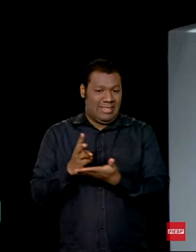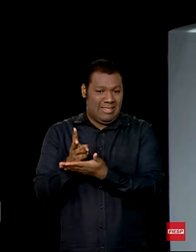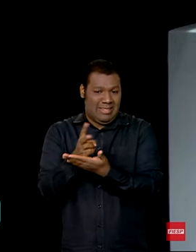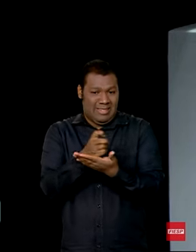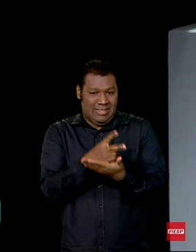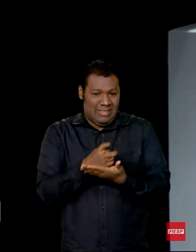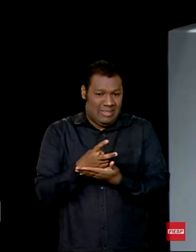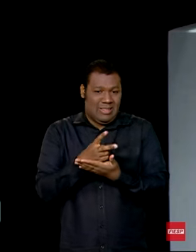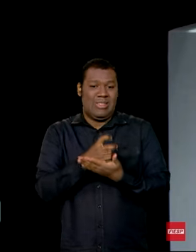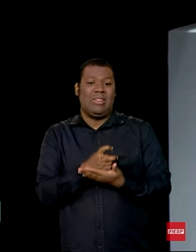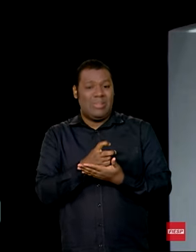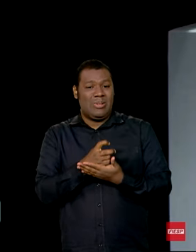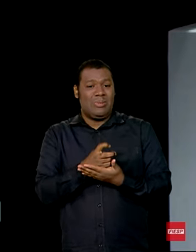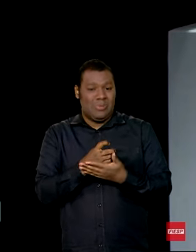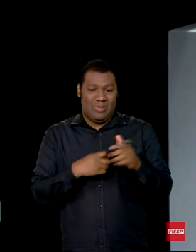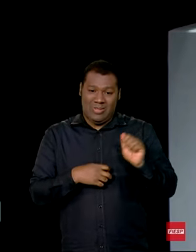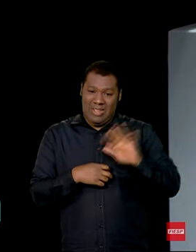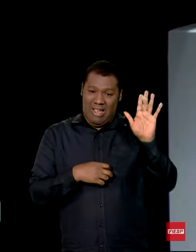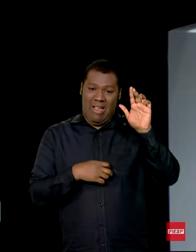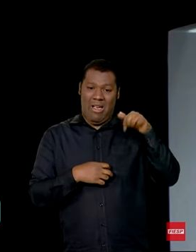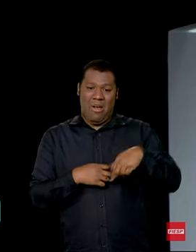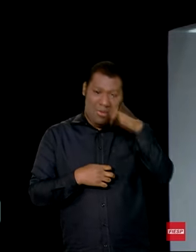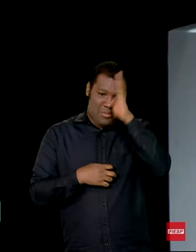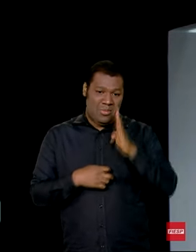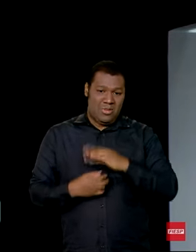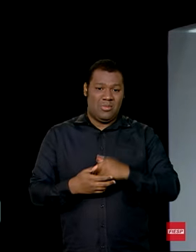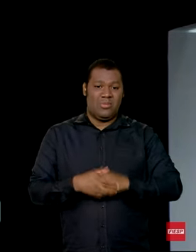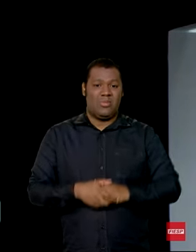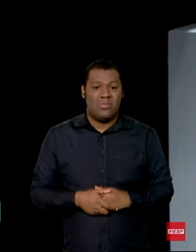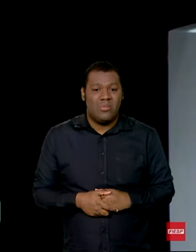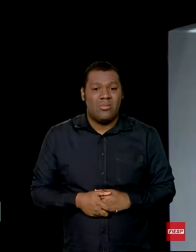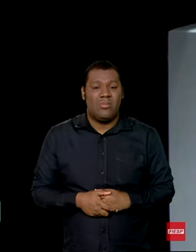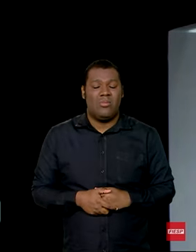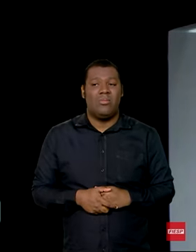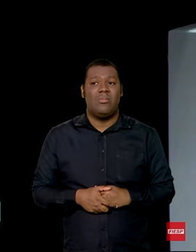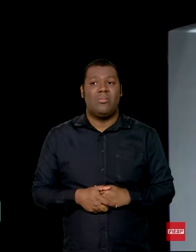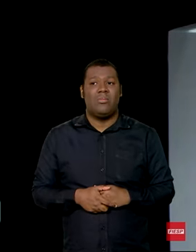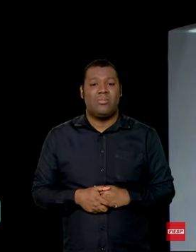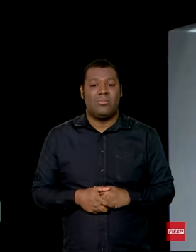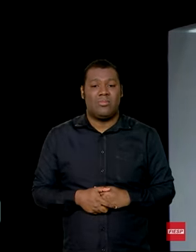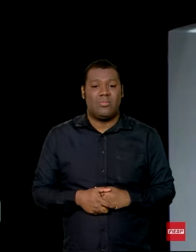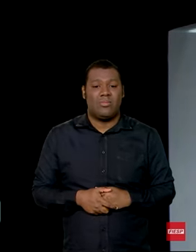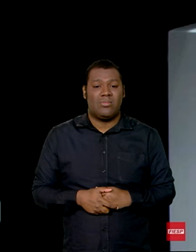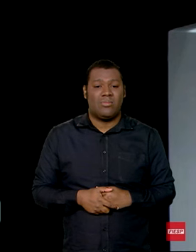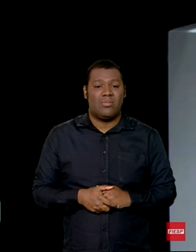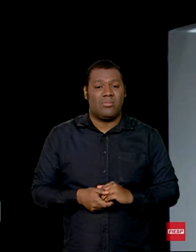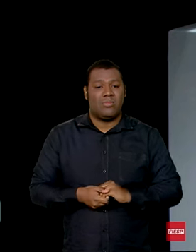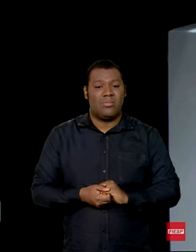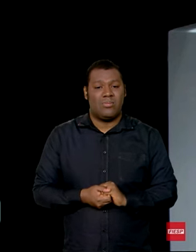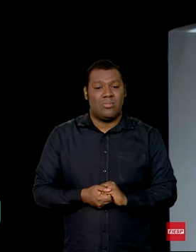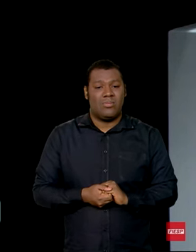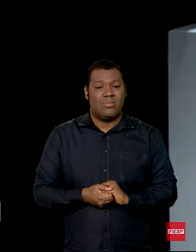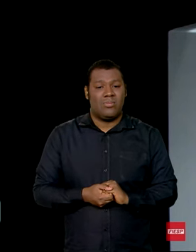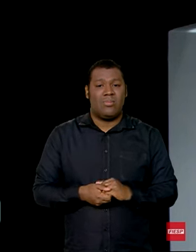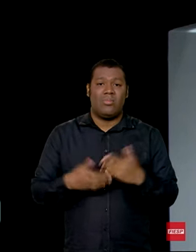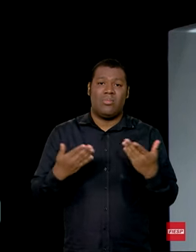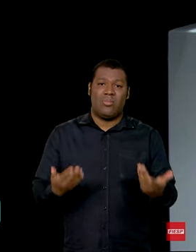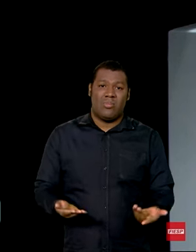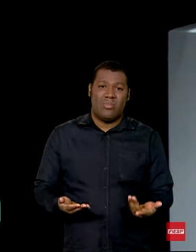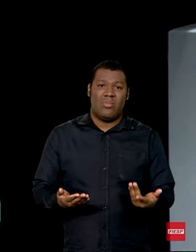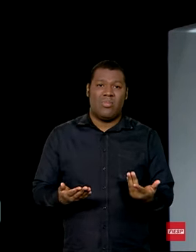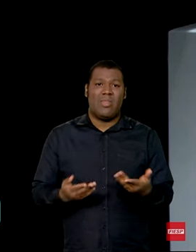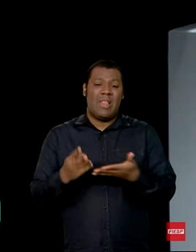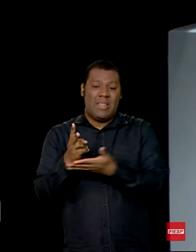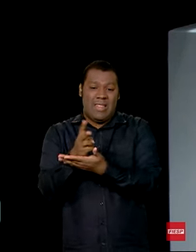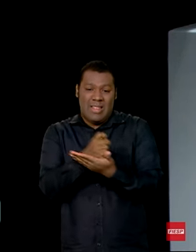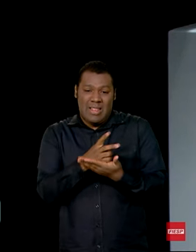é elevada para o nível de desenvolvimento do nosso país. Isso tira